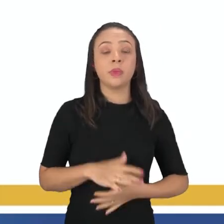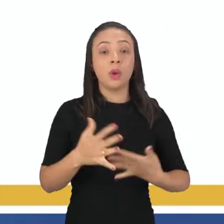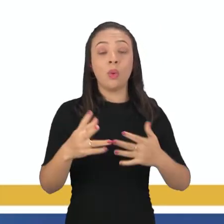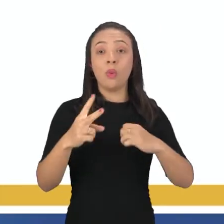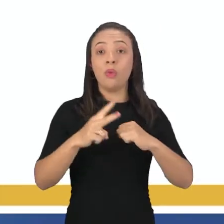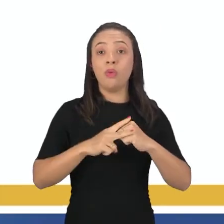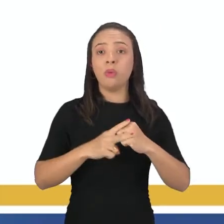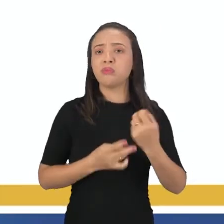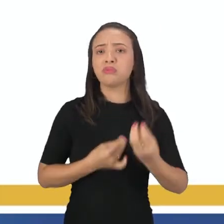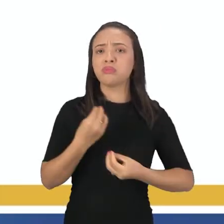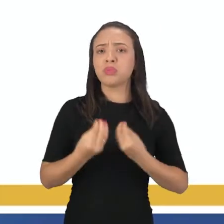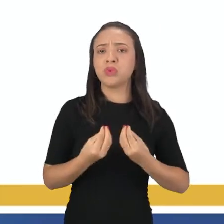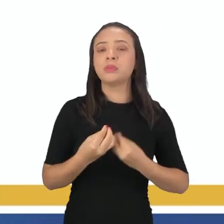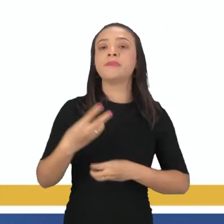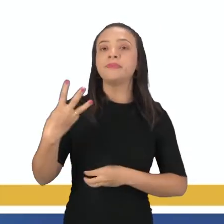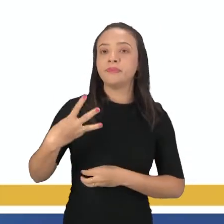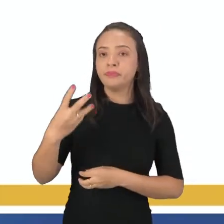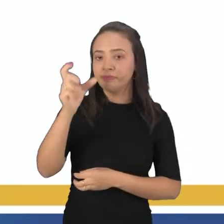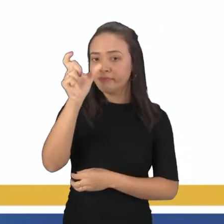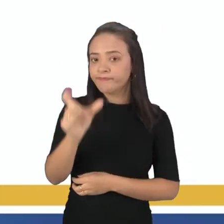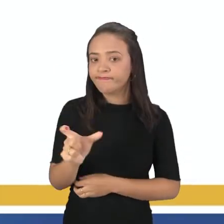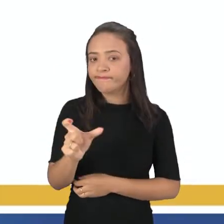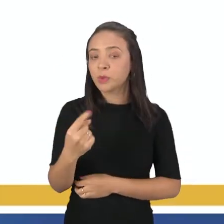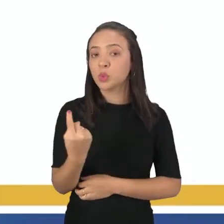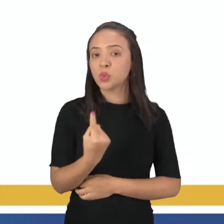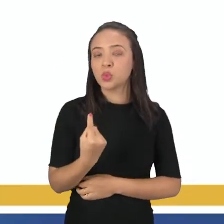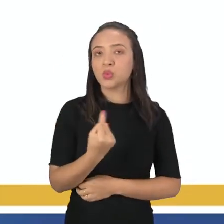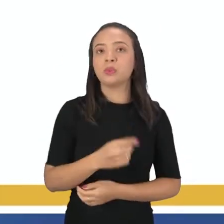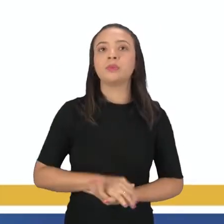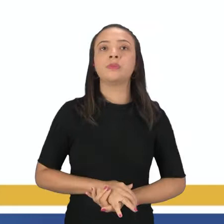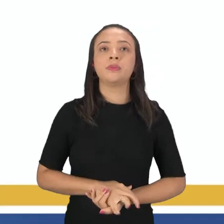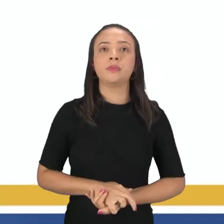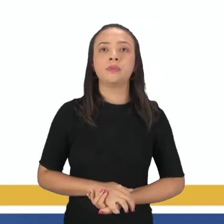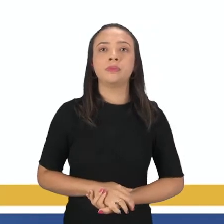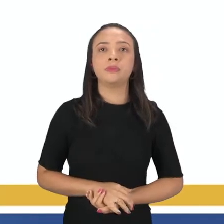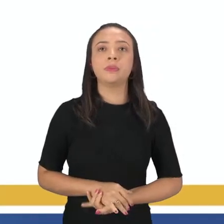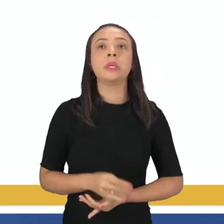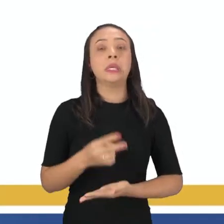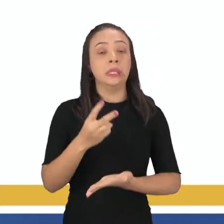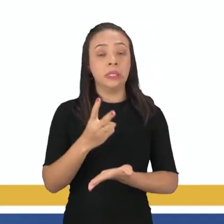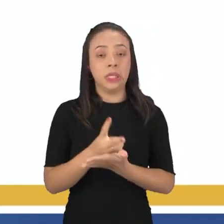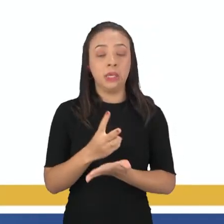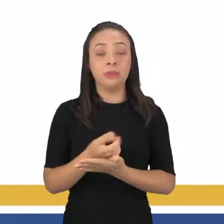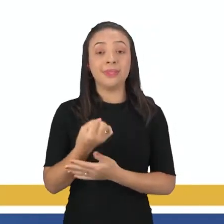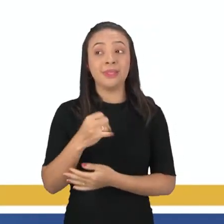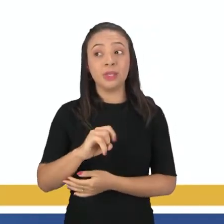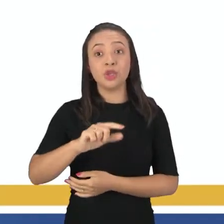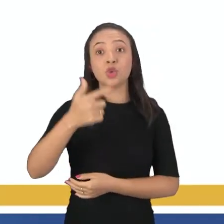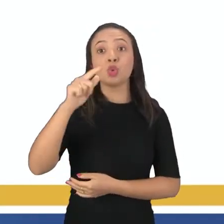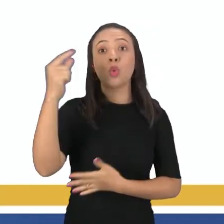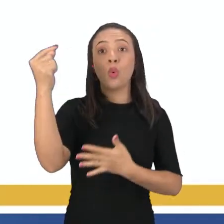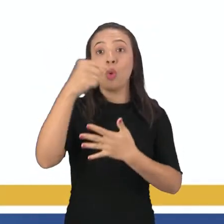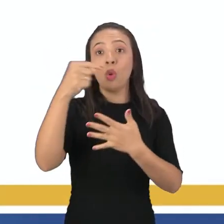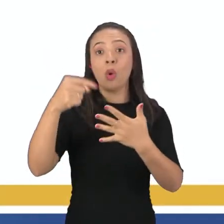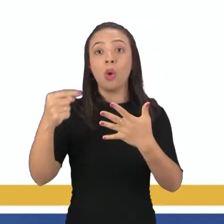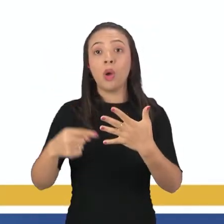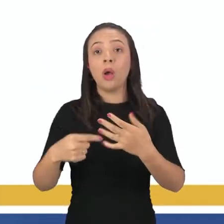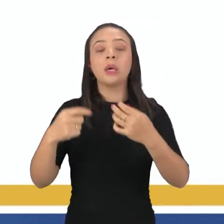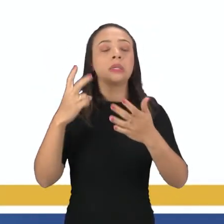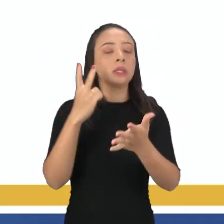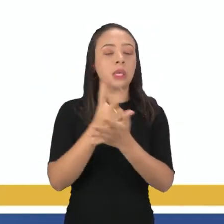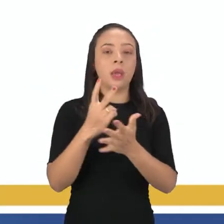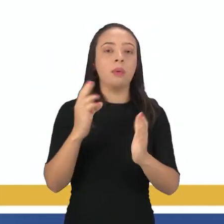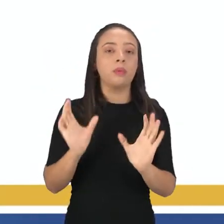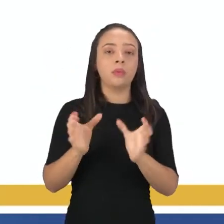vai ficar como? Na terceira pessoa do singular, mesmo que todos os outros elementos estejam no